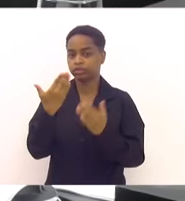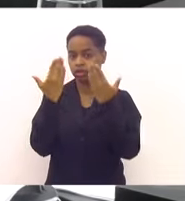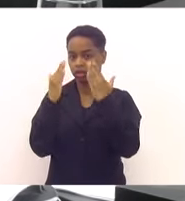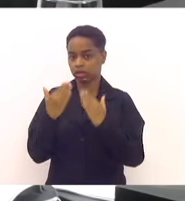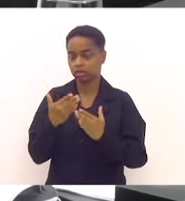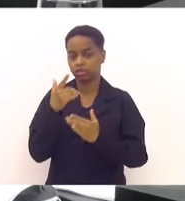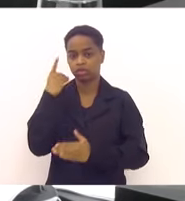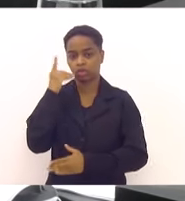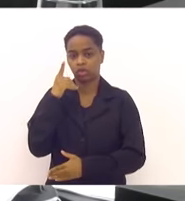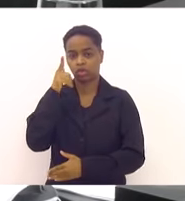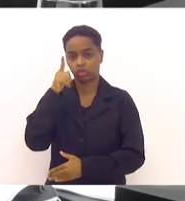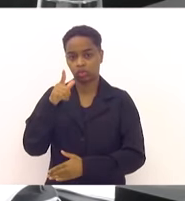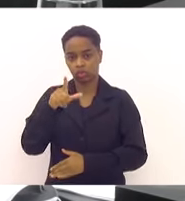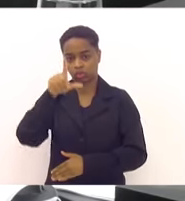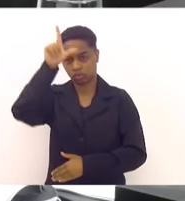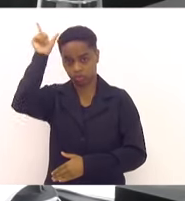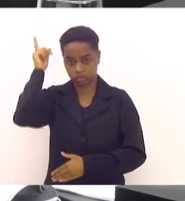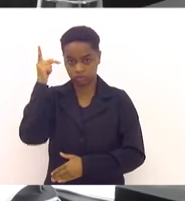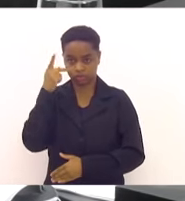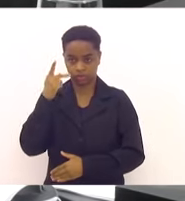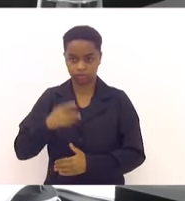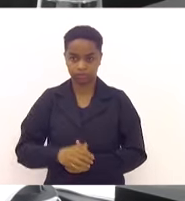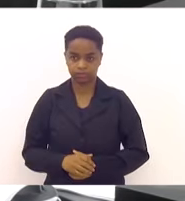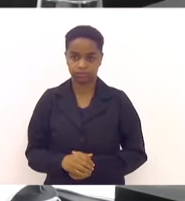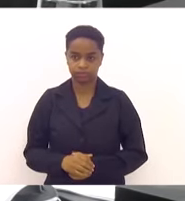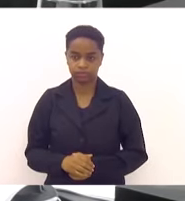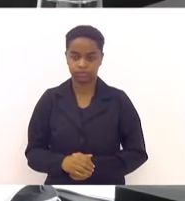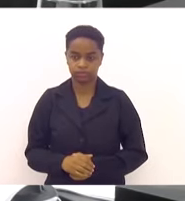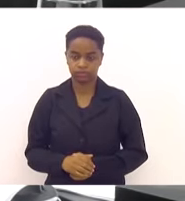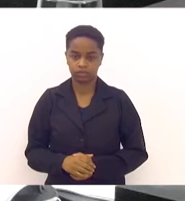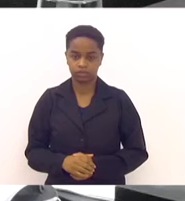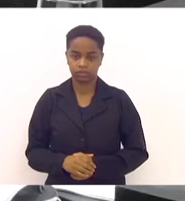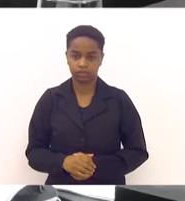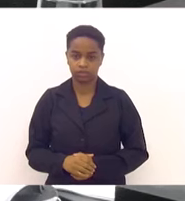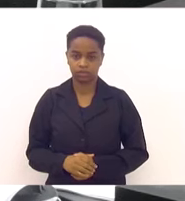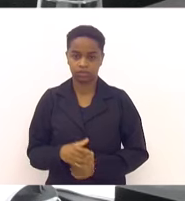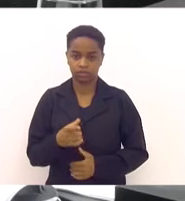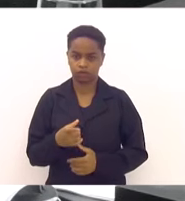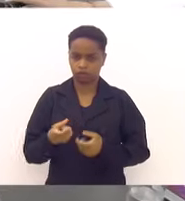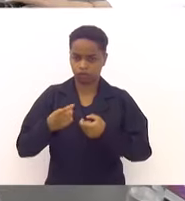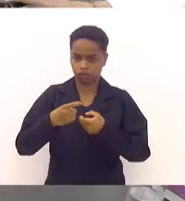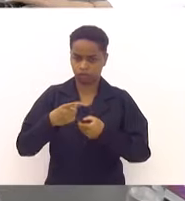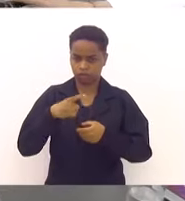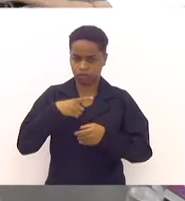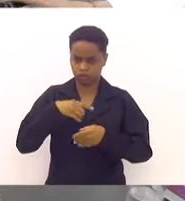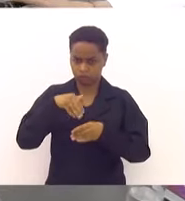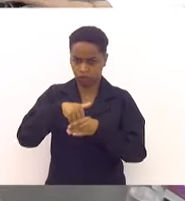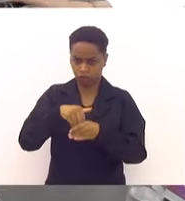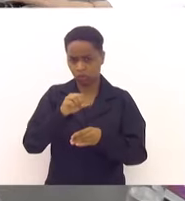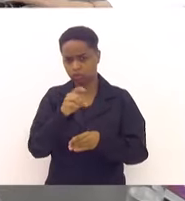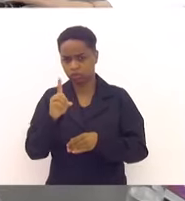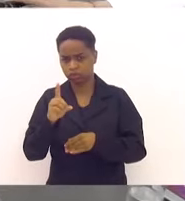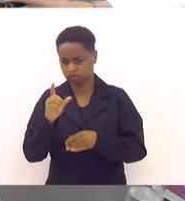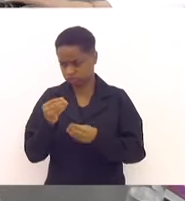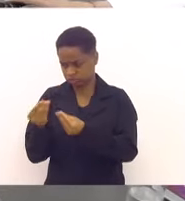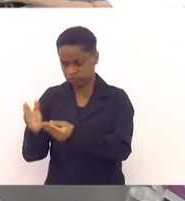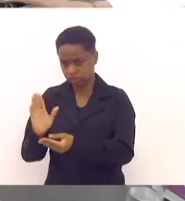Paulo na 17ª reunião ordinária. O deputado Luiz Paulo voltou com voto, não? Votei, foi entregue, não